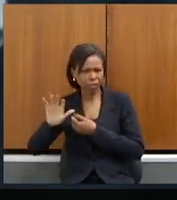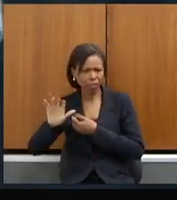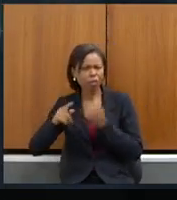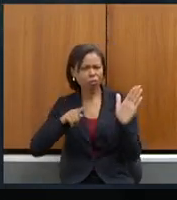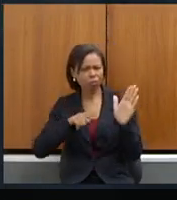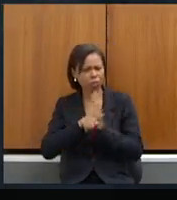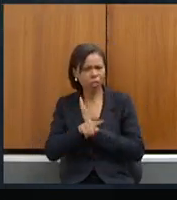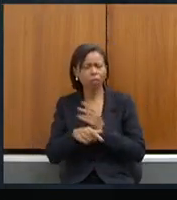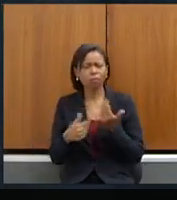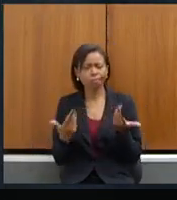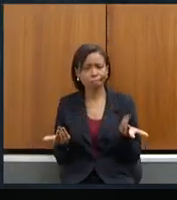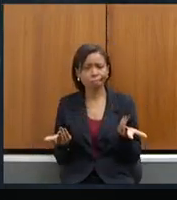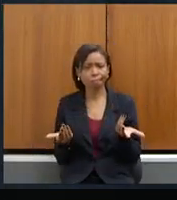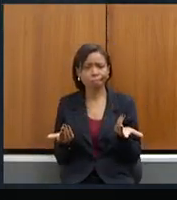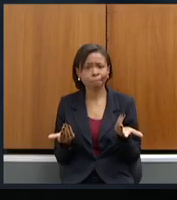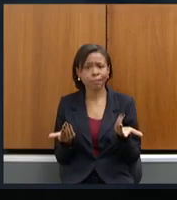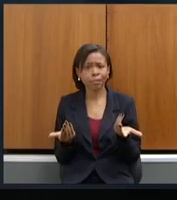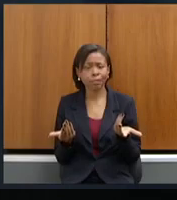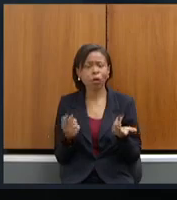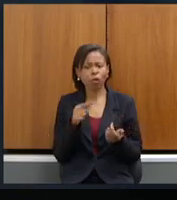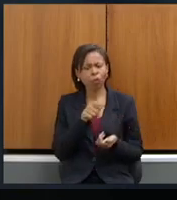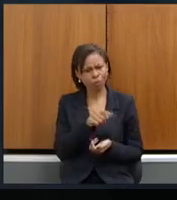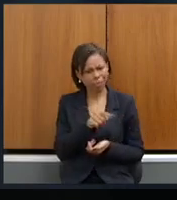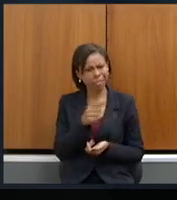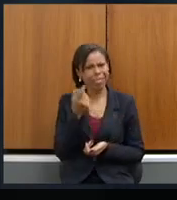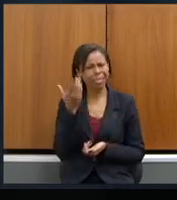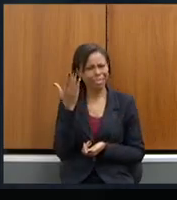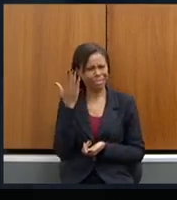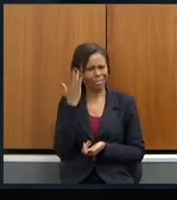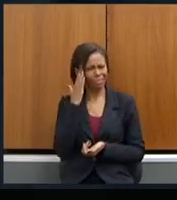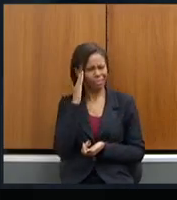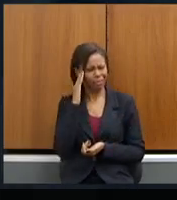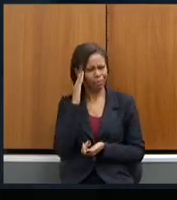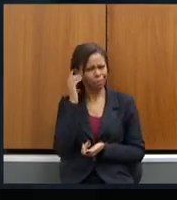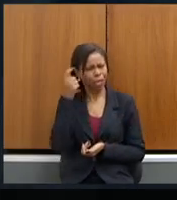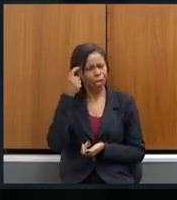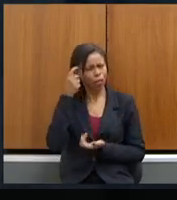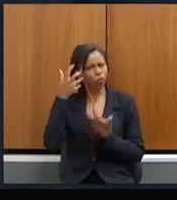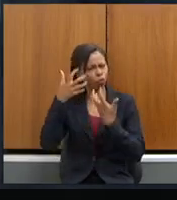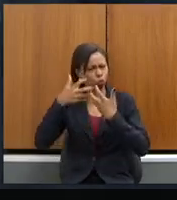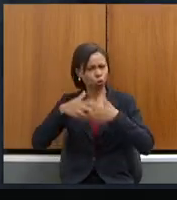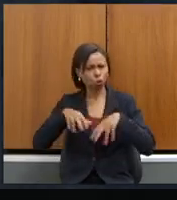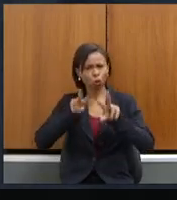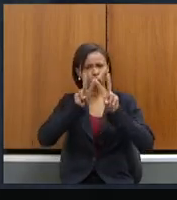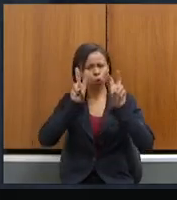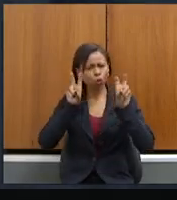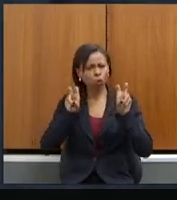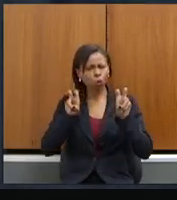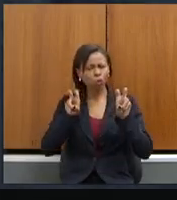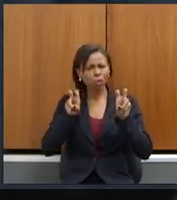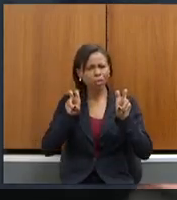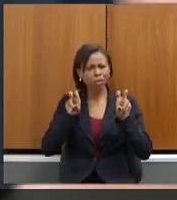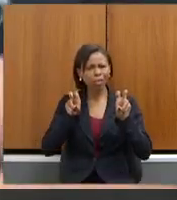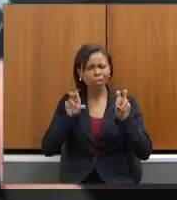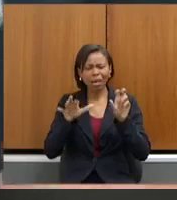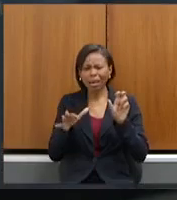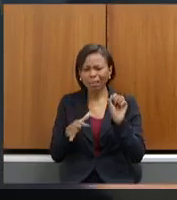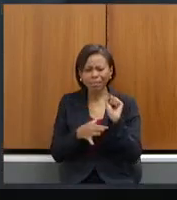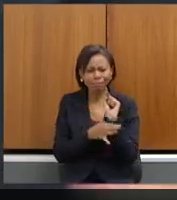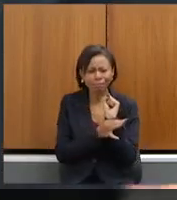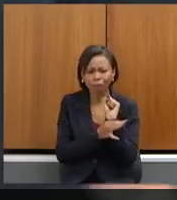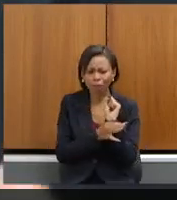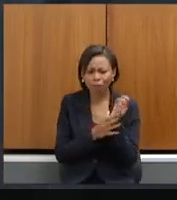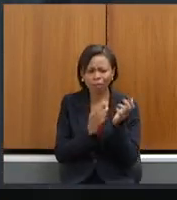em conta a insegurança causada aos servidores EA população quanto do Norte descrição como é que vai ser a